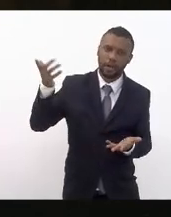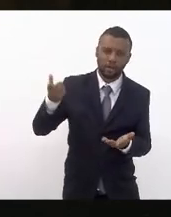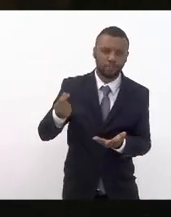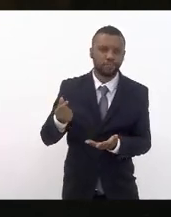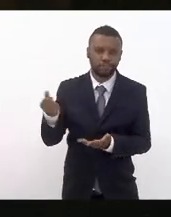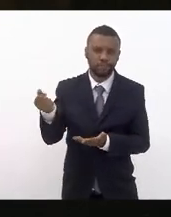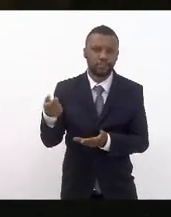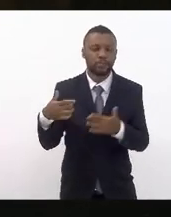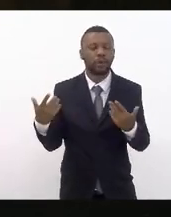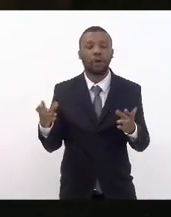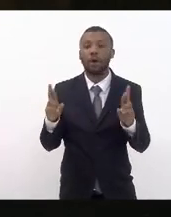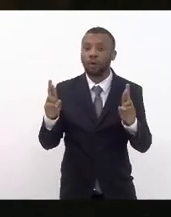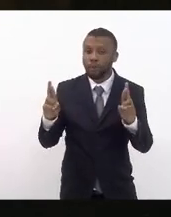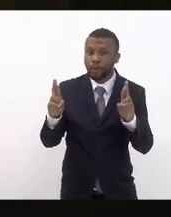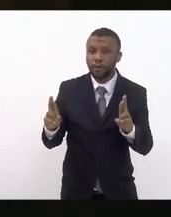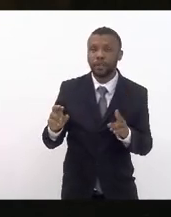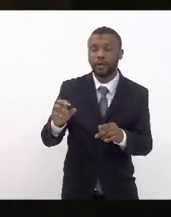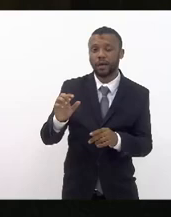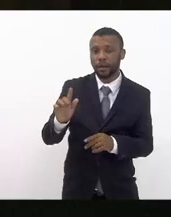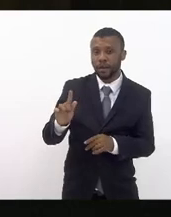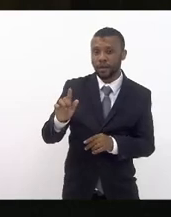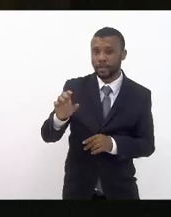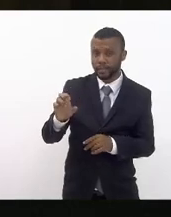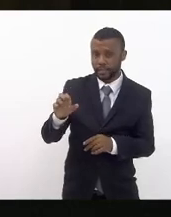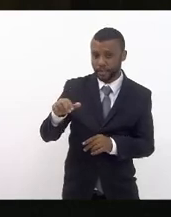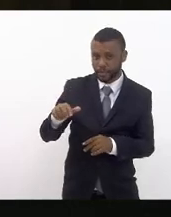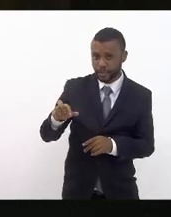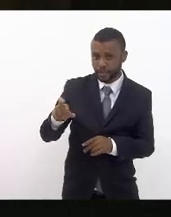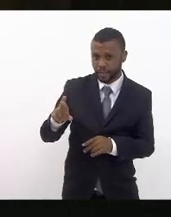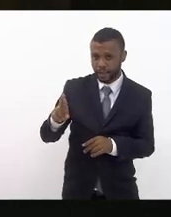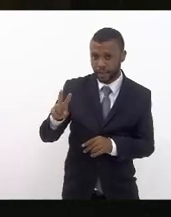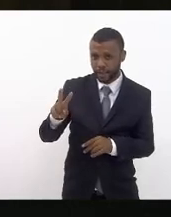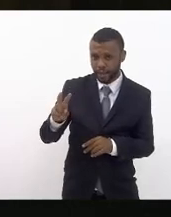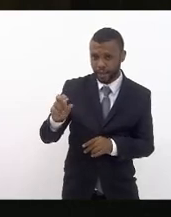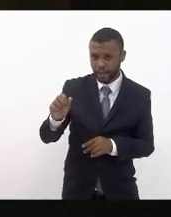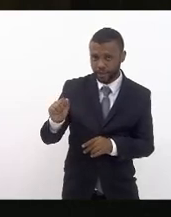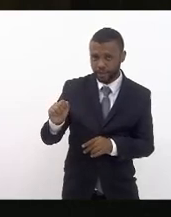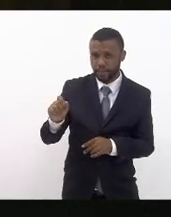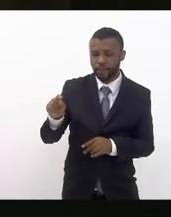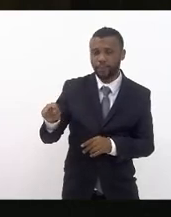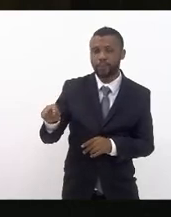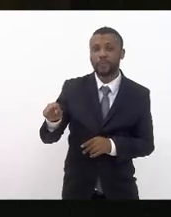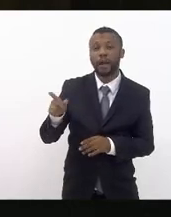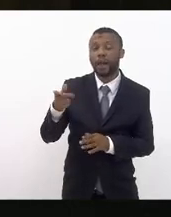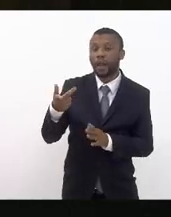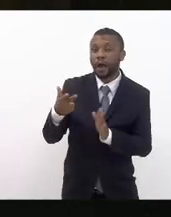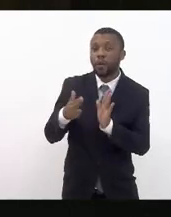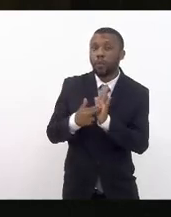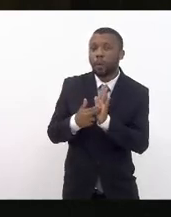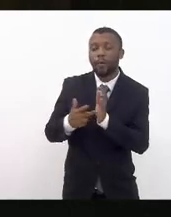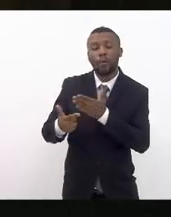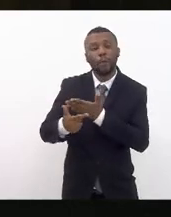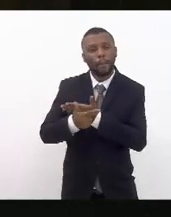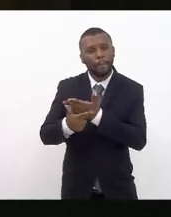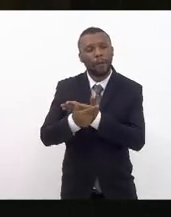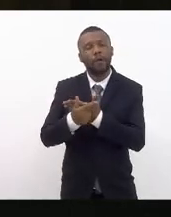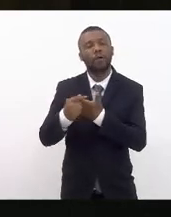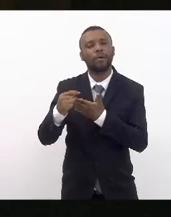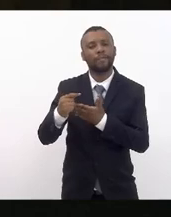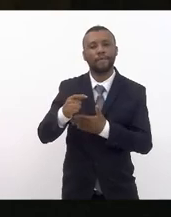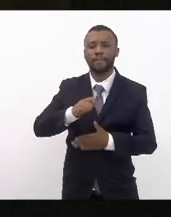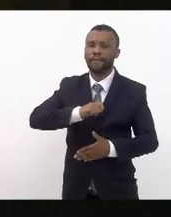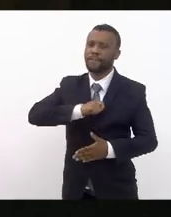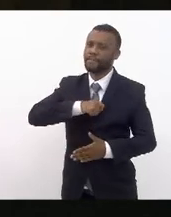que a Genersa, ela cumpra com seu papel fiscalizador para que